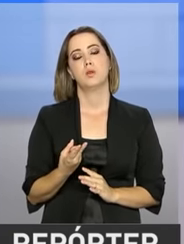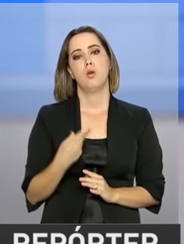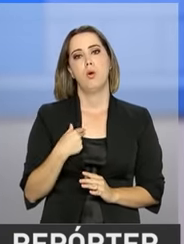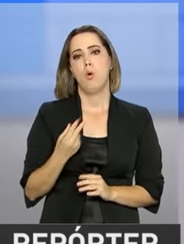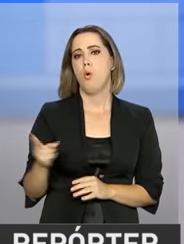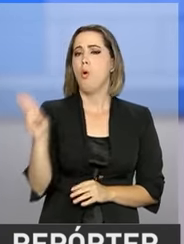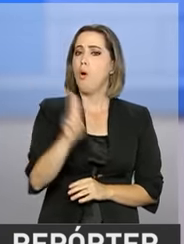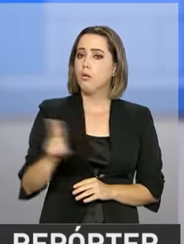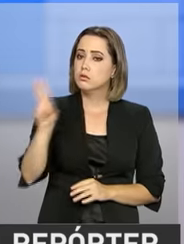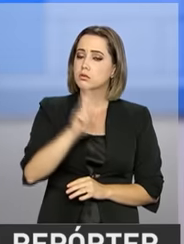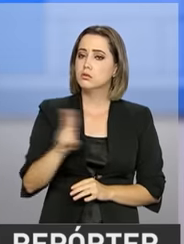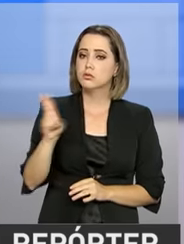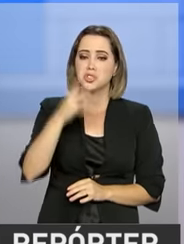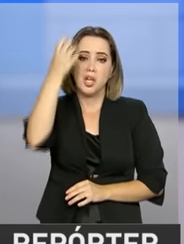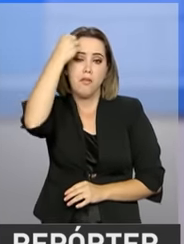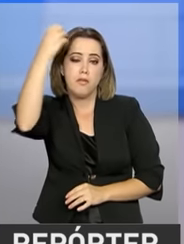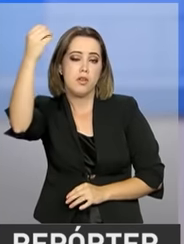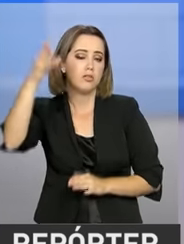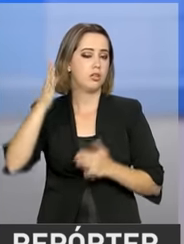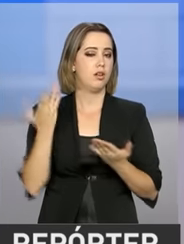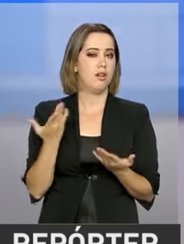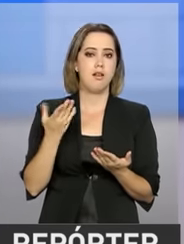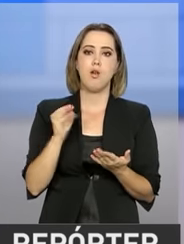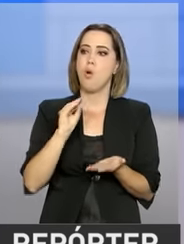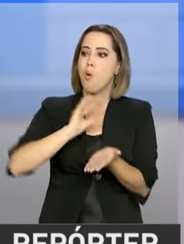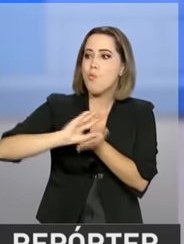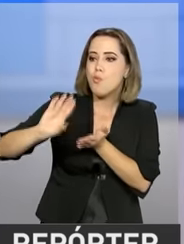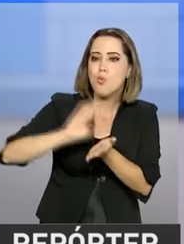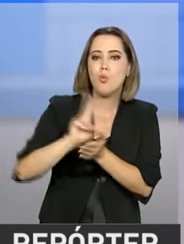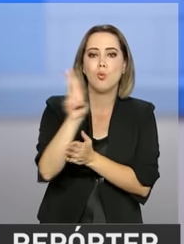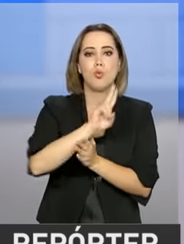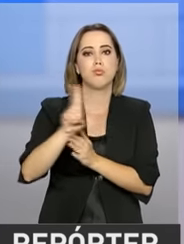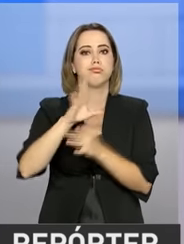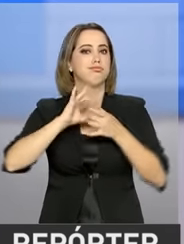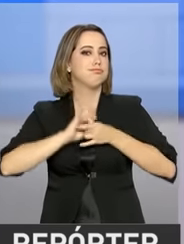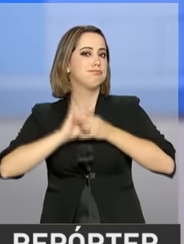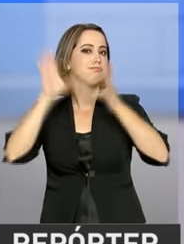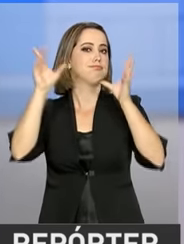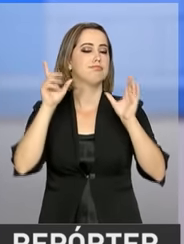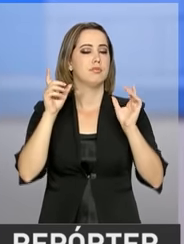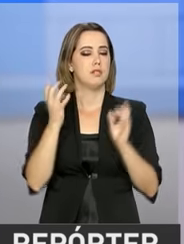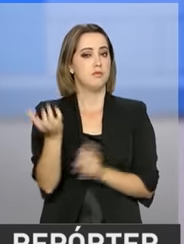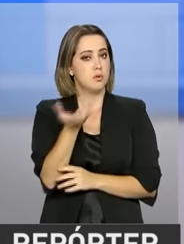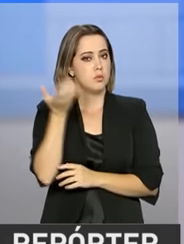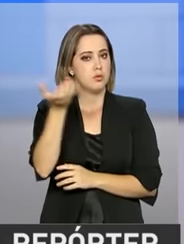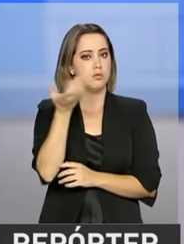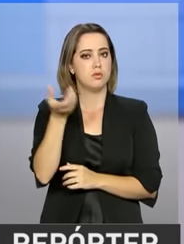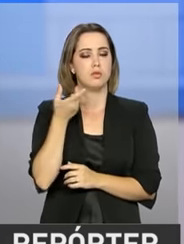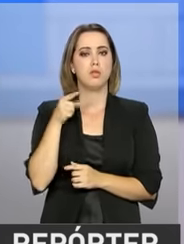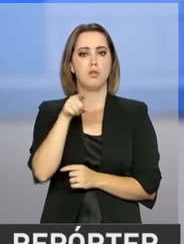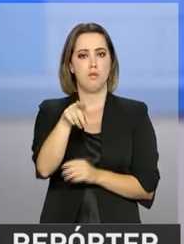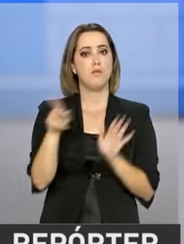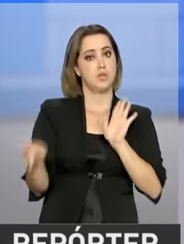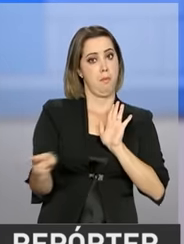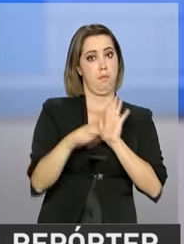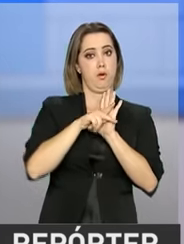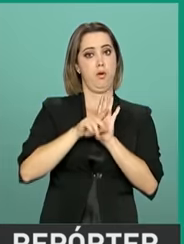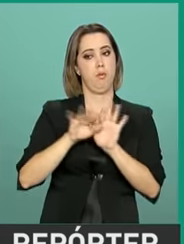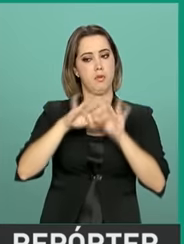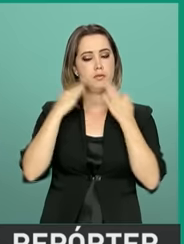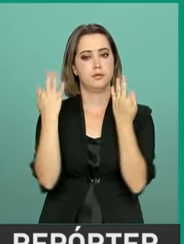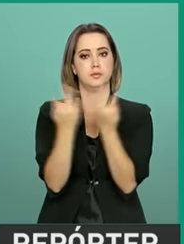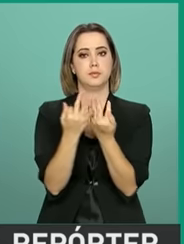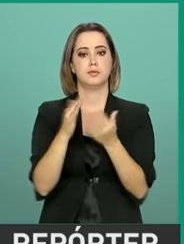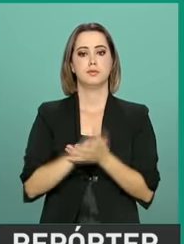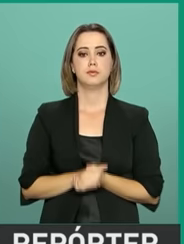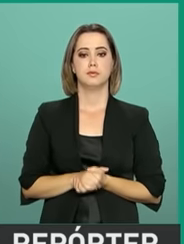desfrutar fazendo viagens enfim aplicando da maneira que você acha que Deva aplicar junto a você próprio e a sua